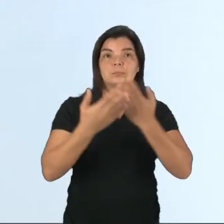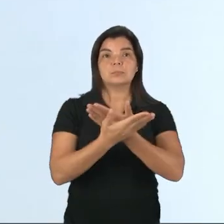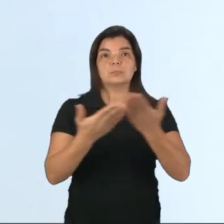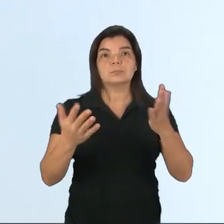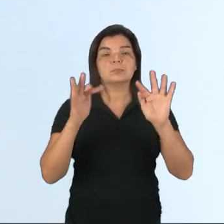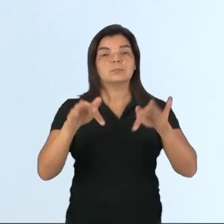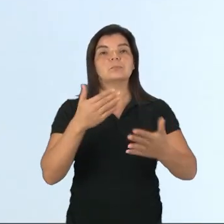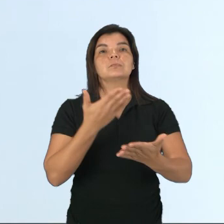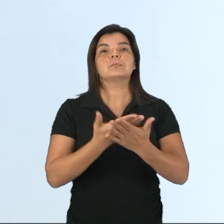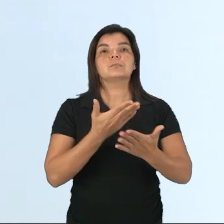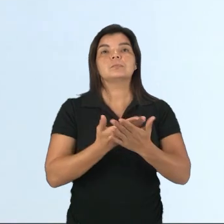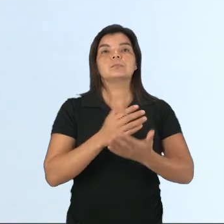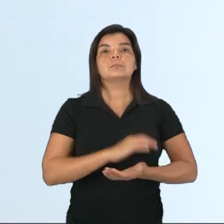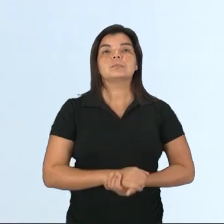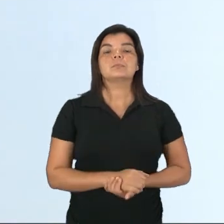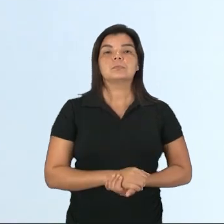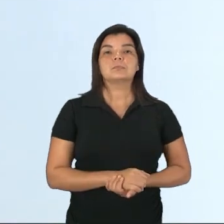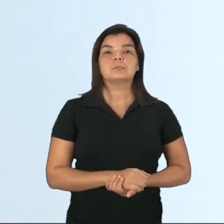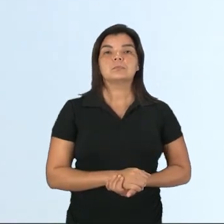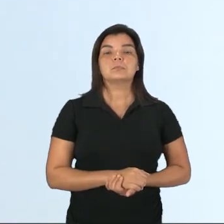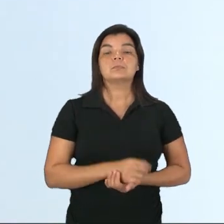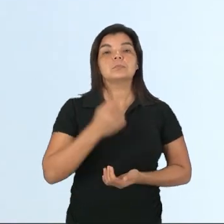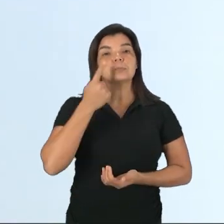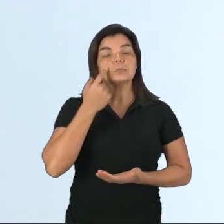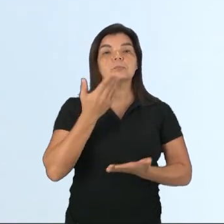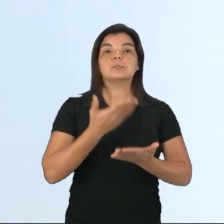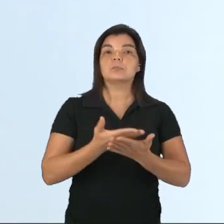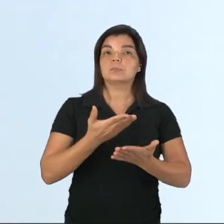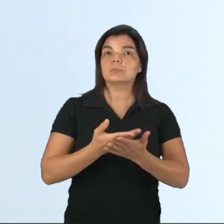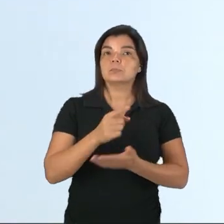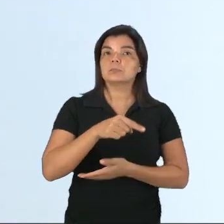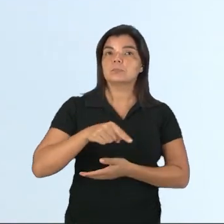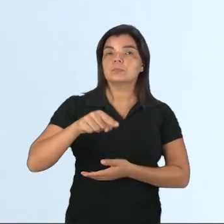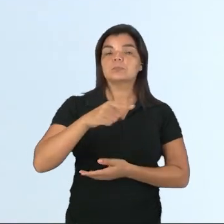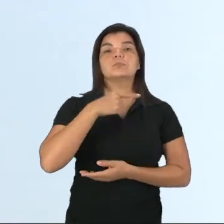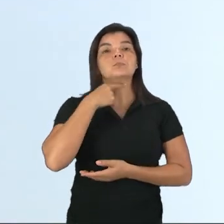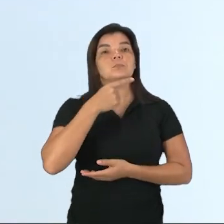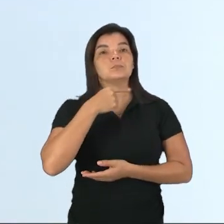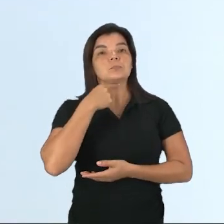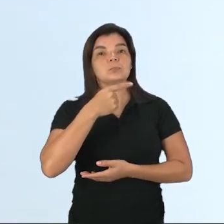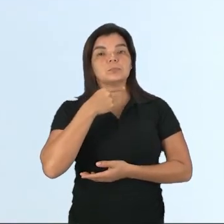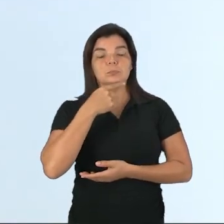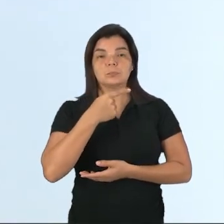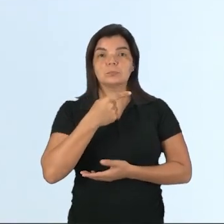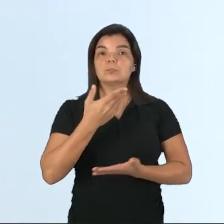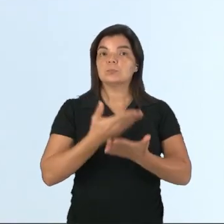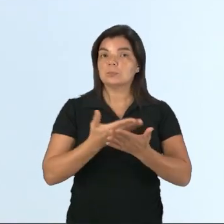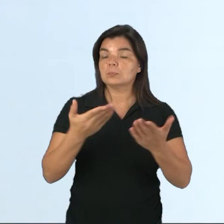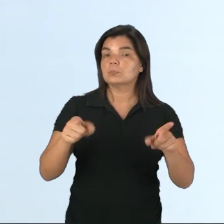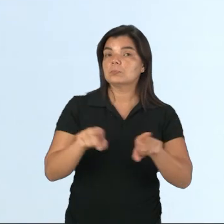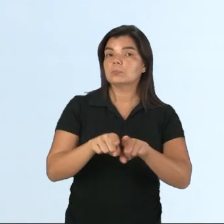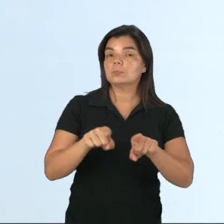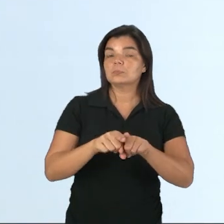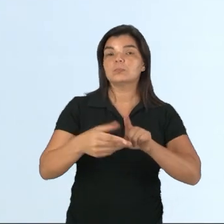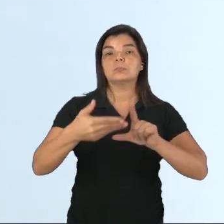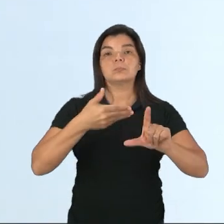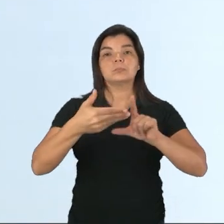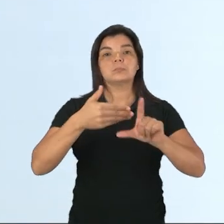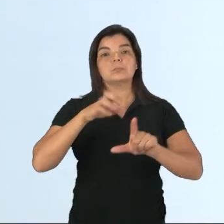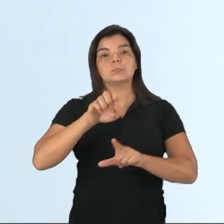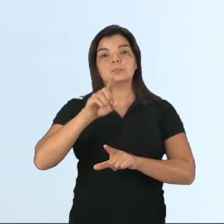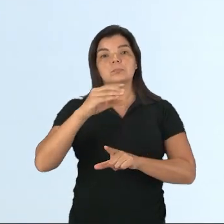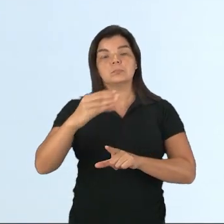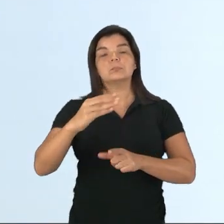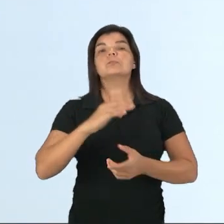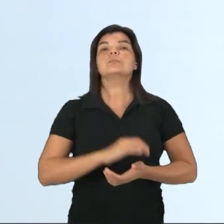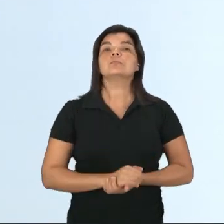até o final da aula. Para acompanhar mais aulas, para vocês tirarem as dúvidas a respeito dessa aula também, vocês podem acessar a